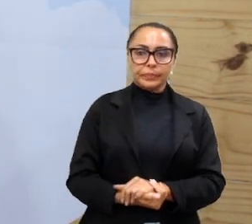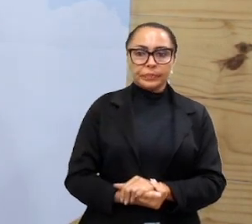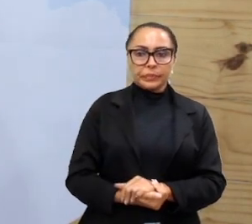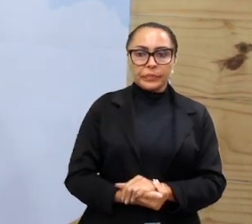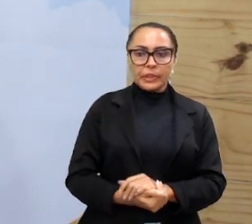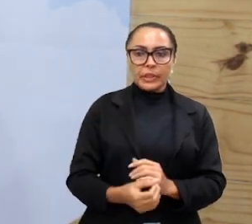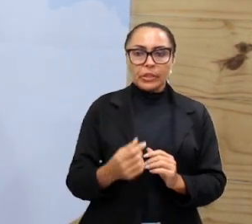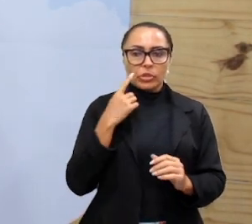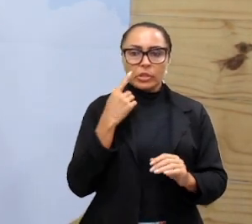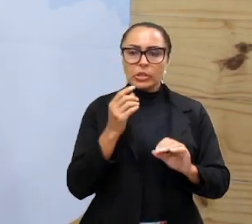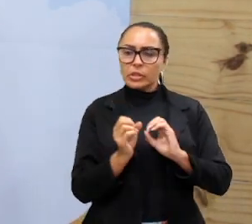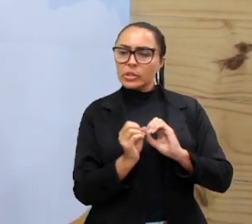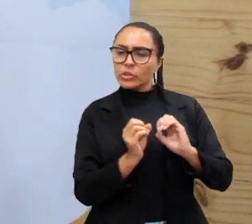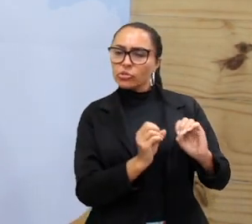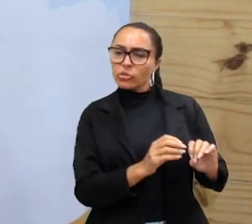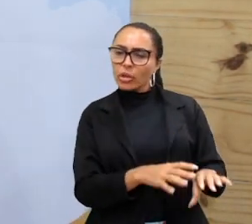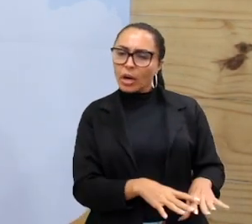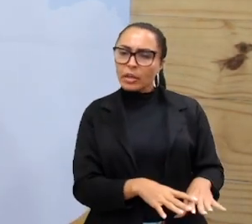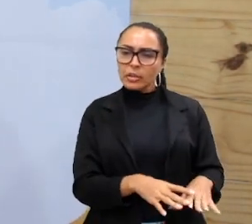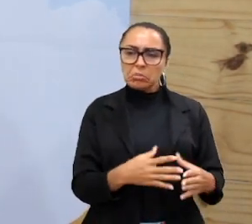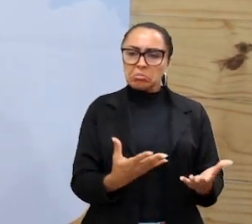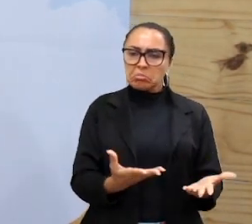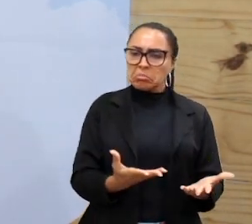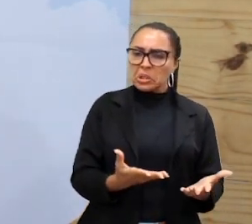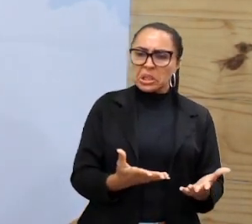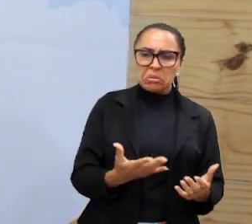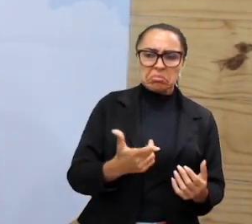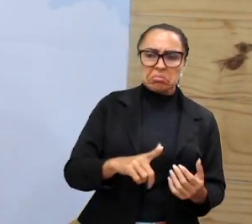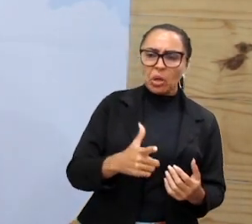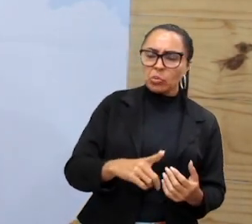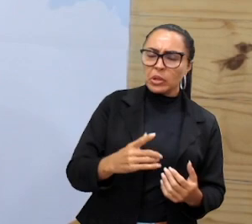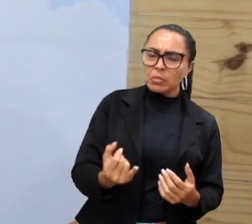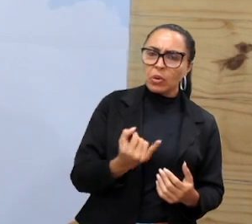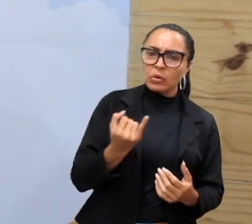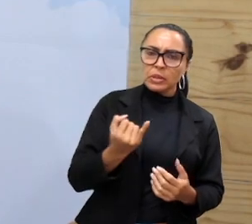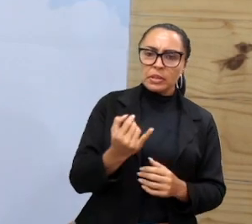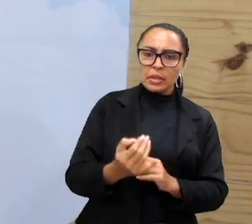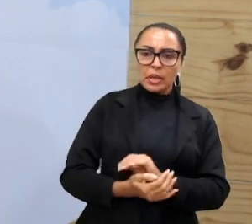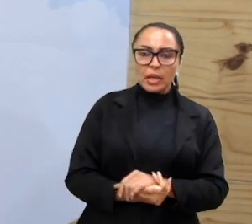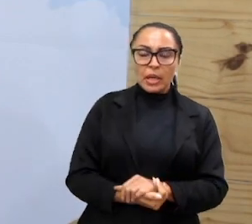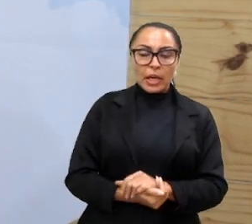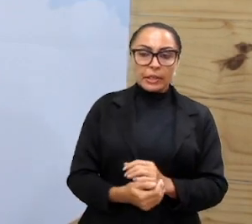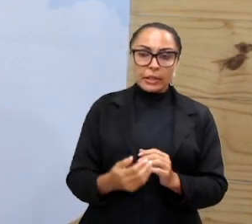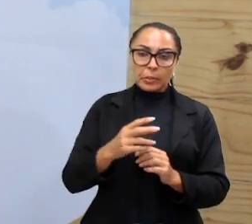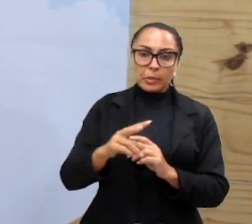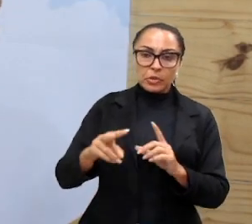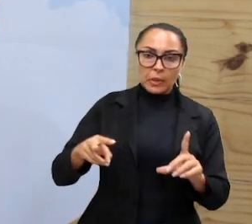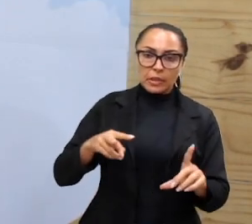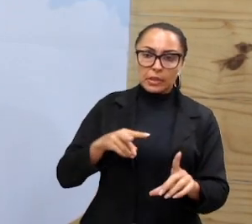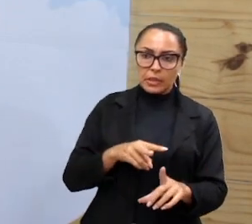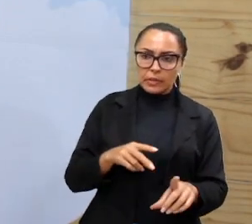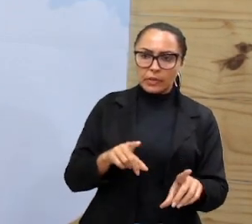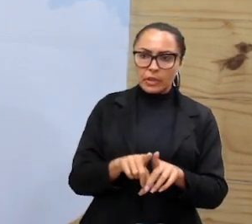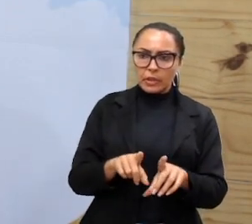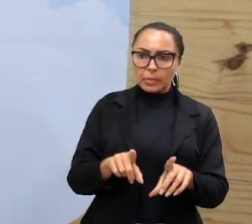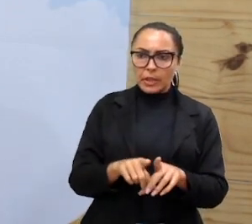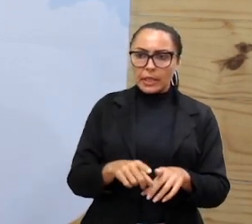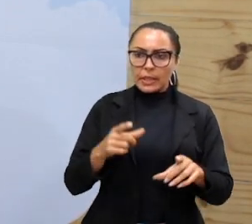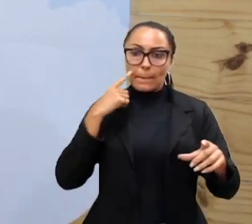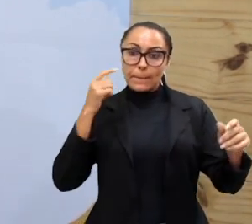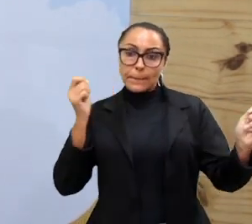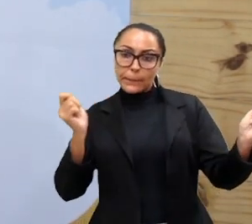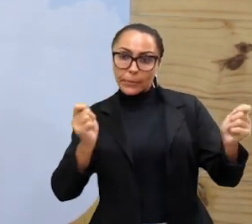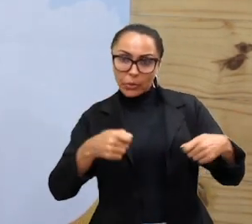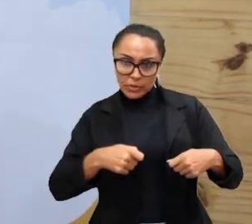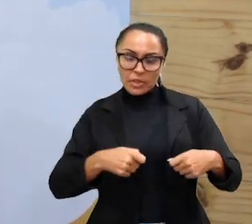aquilo que talvez não seja tão importante. Então, essa perspectiva é apontada também dentro dessa possibilidade que o